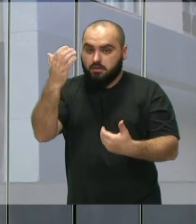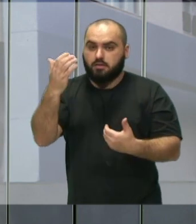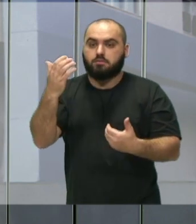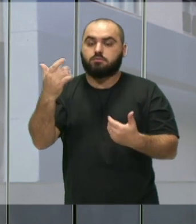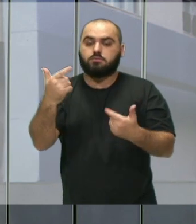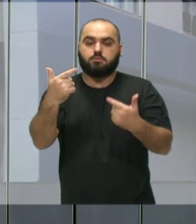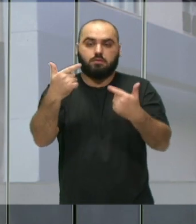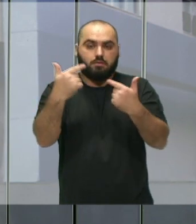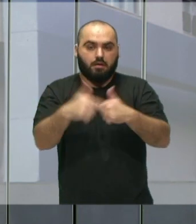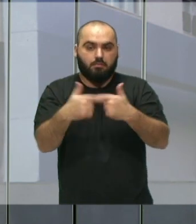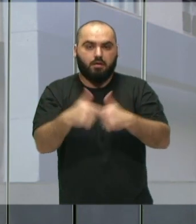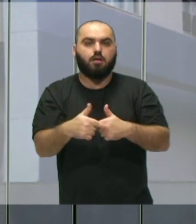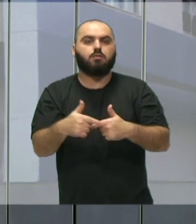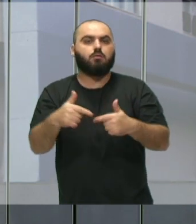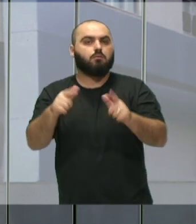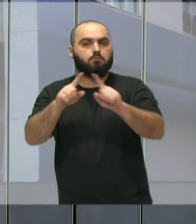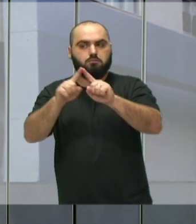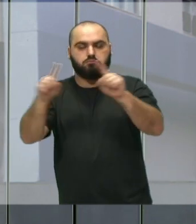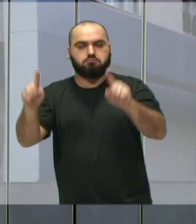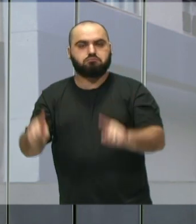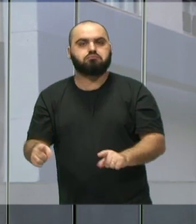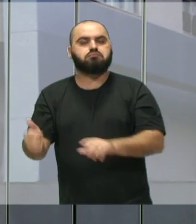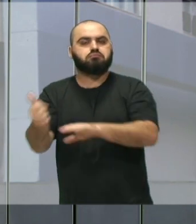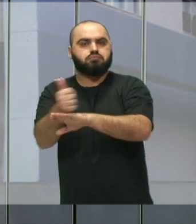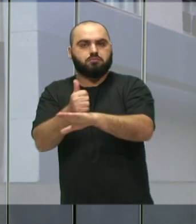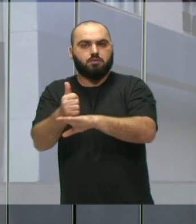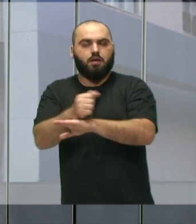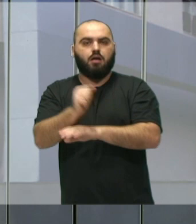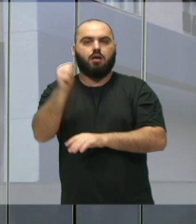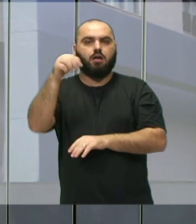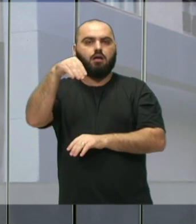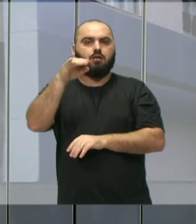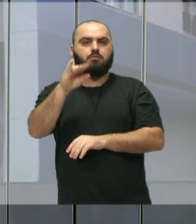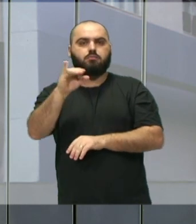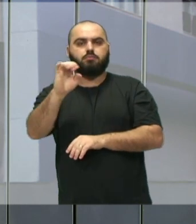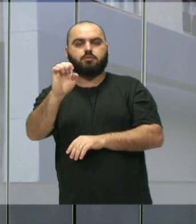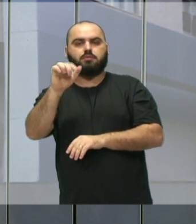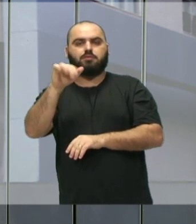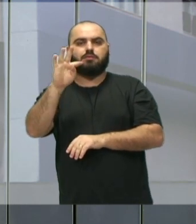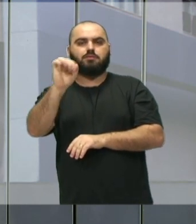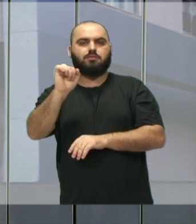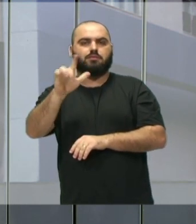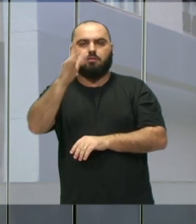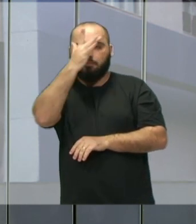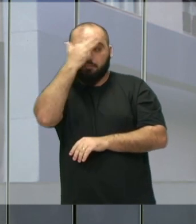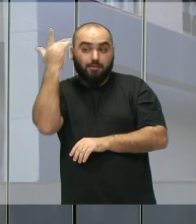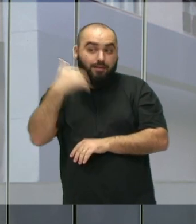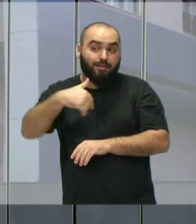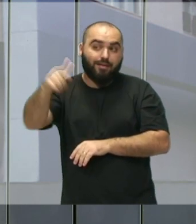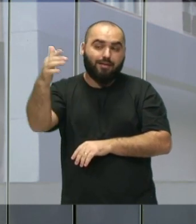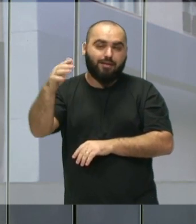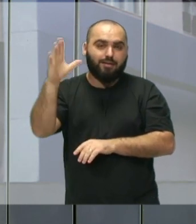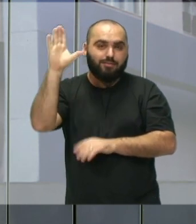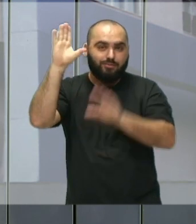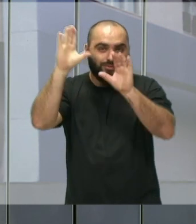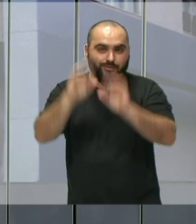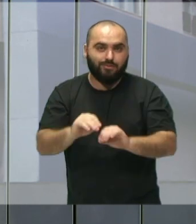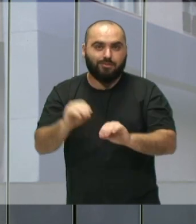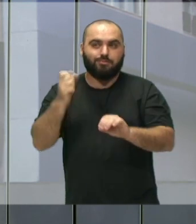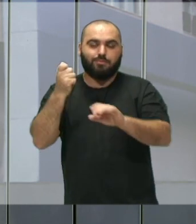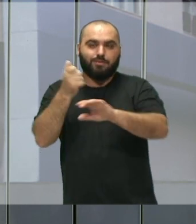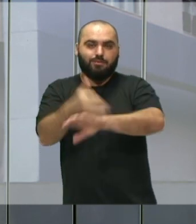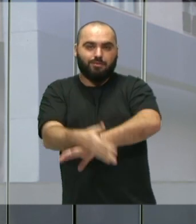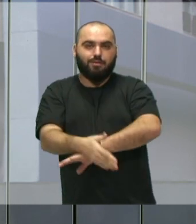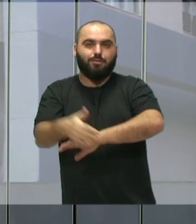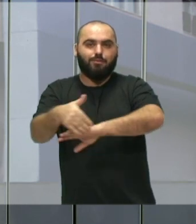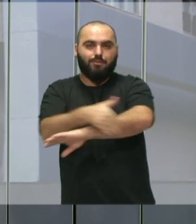dos nossos valorosos profissionais da Ambiental, né? As pessoas que estão lá de noite, muitas vezes, de madrugada,